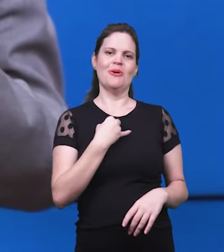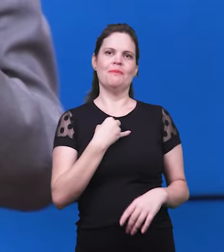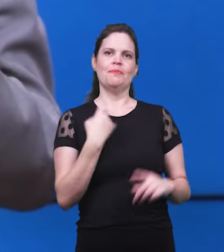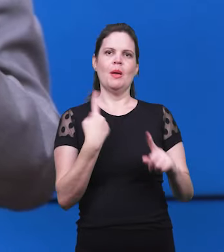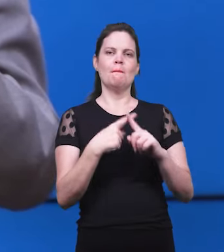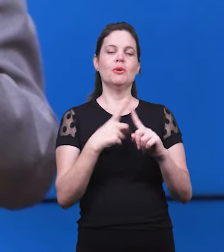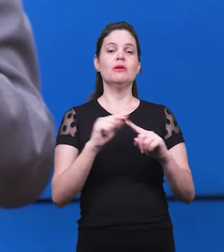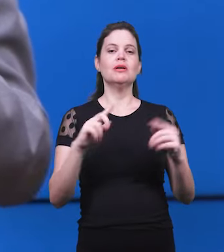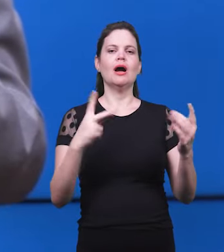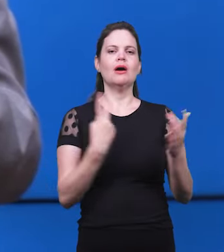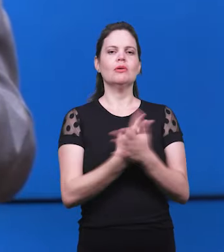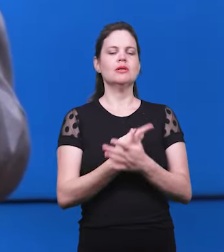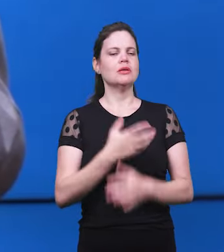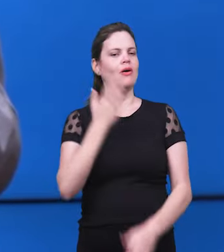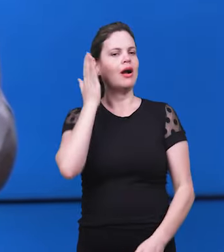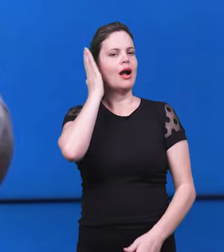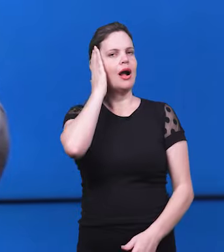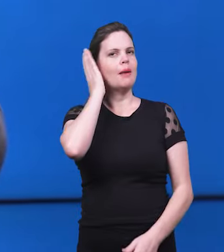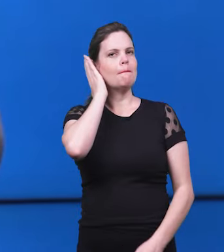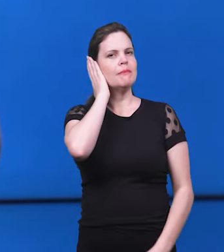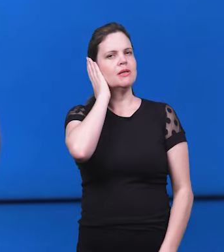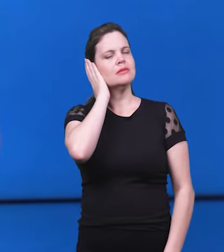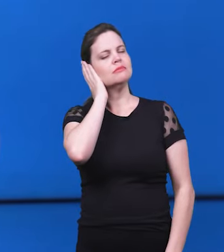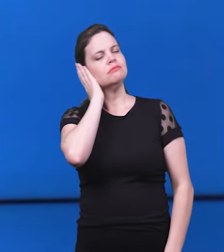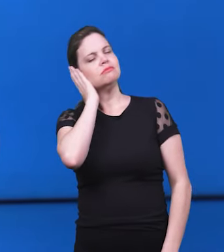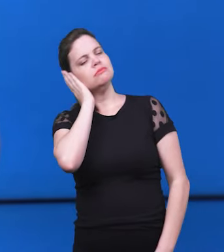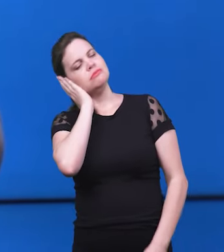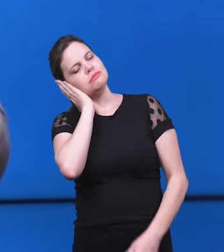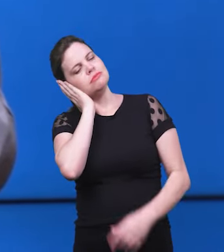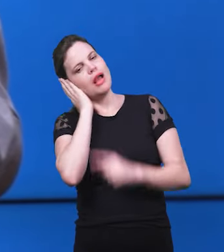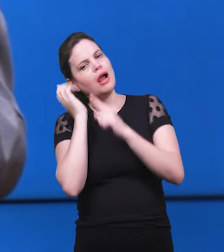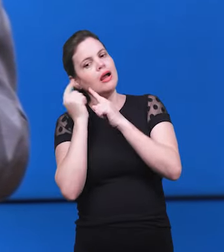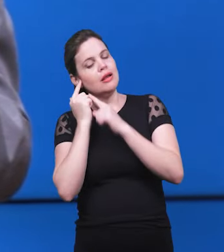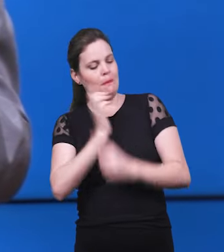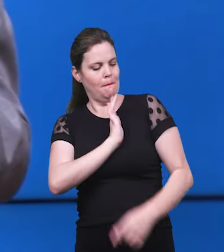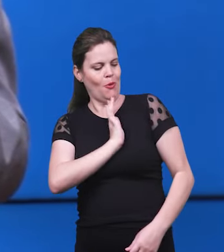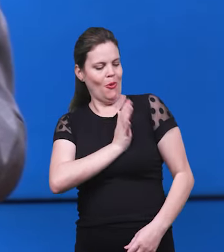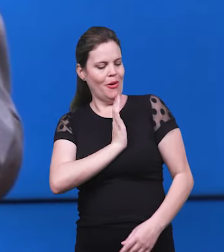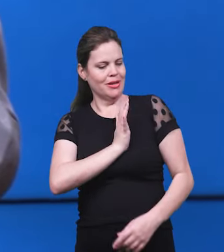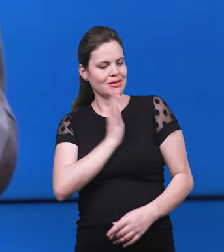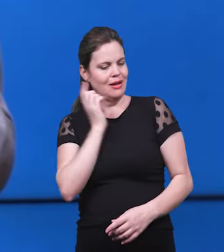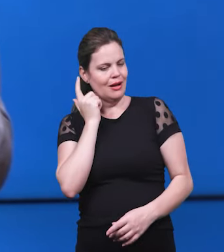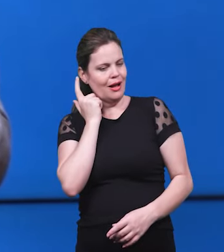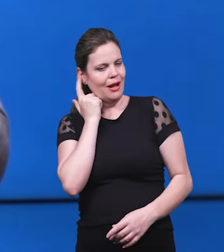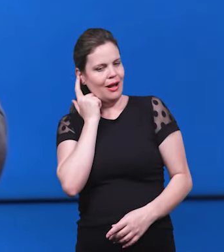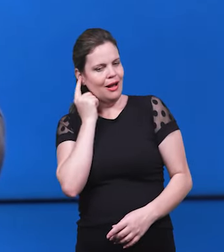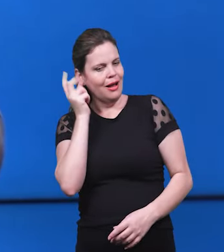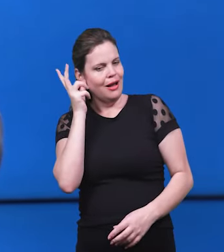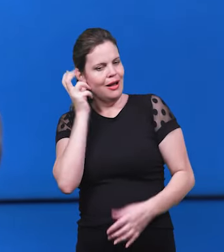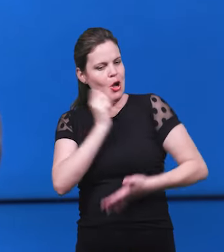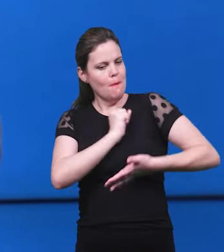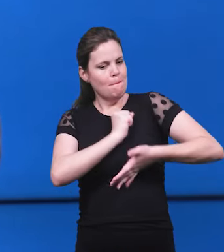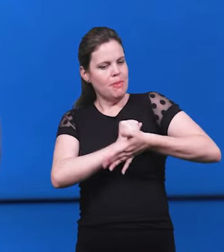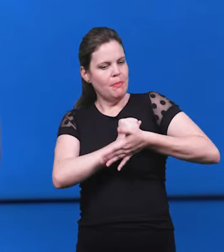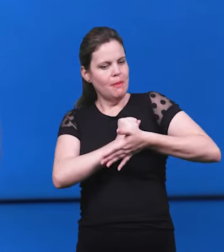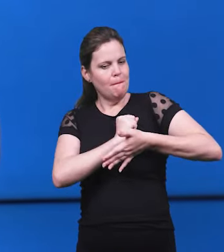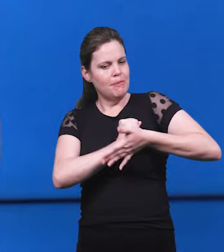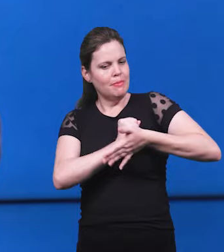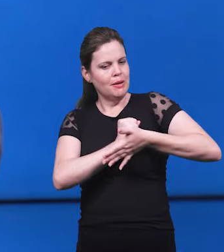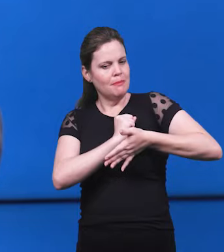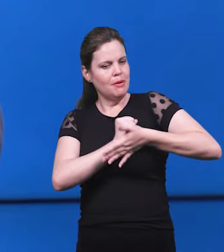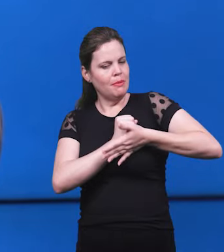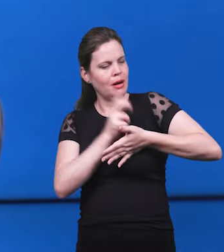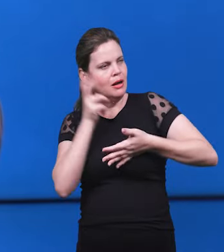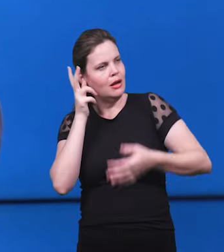com a cabeça reclinada sobre o peito, quer dizer, supostamente os ouvidos de João estavam conseguindo